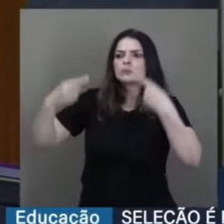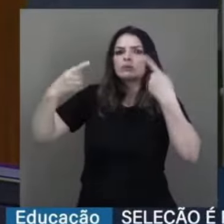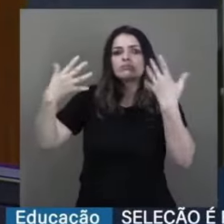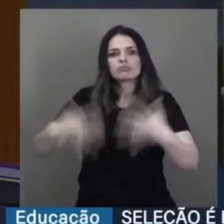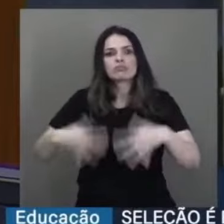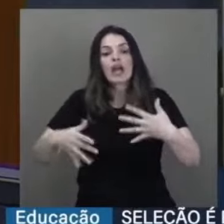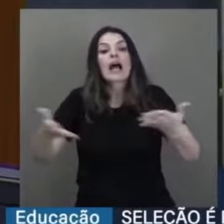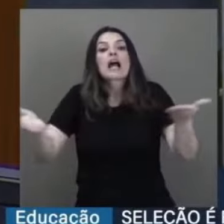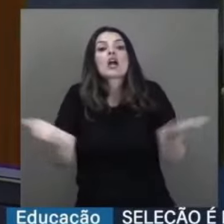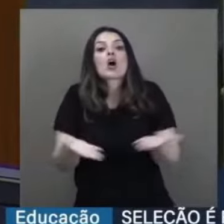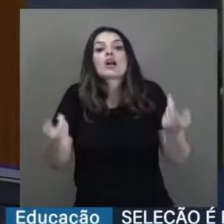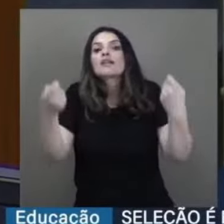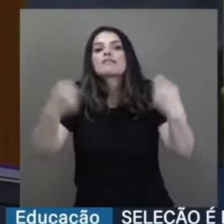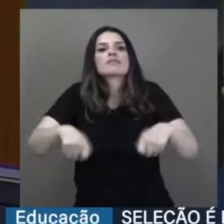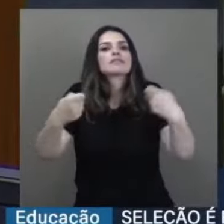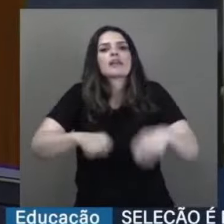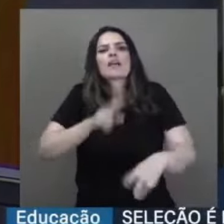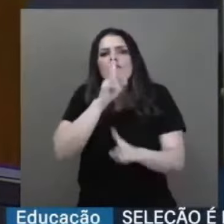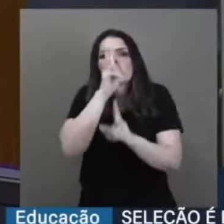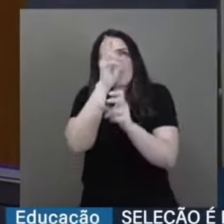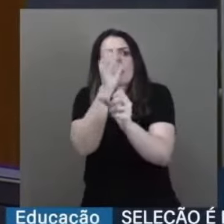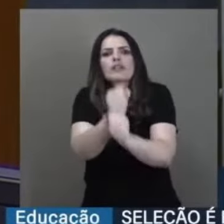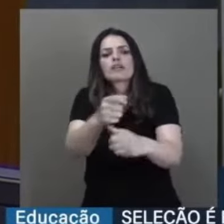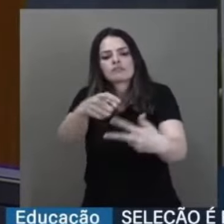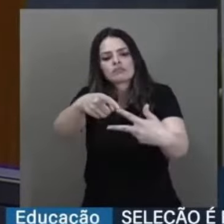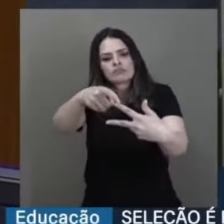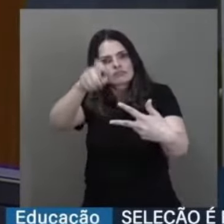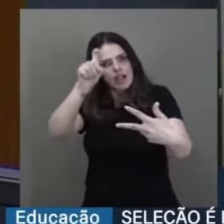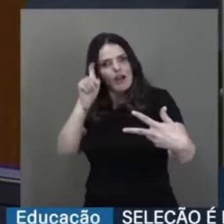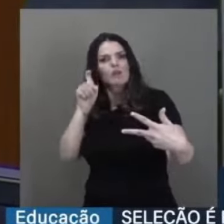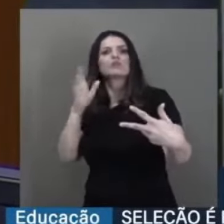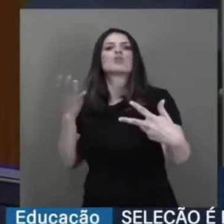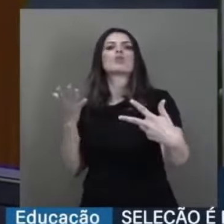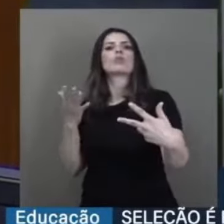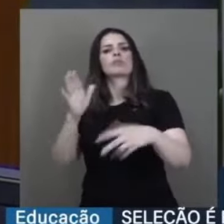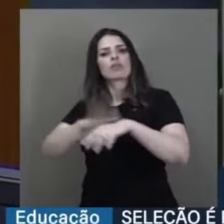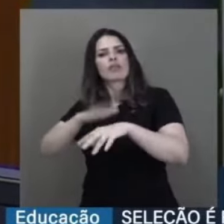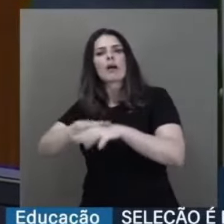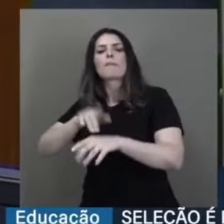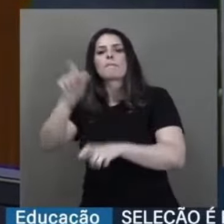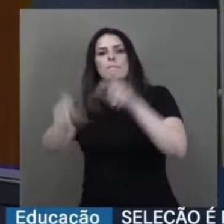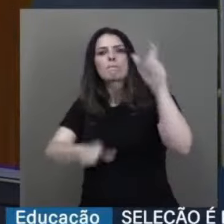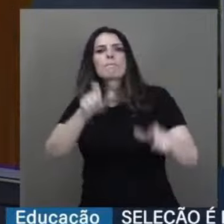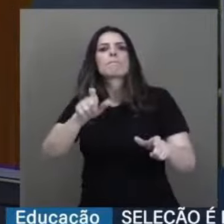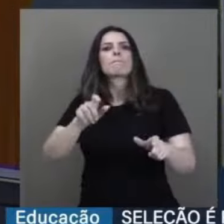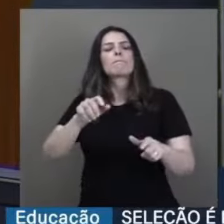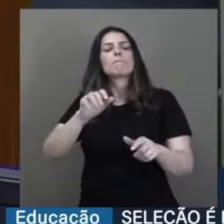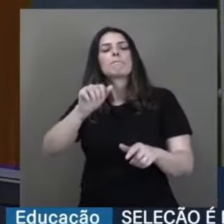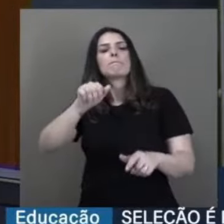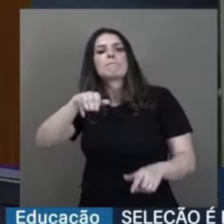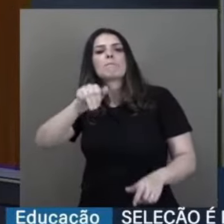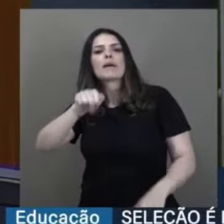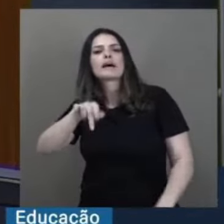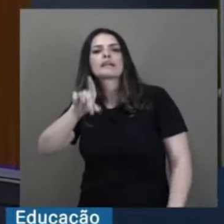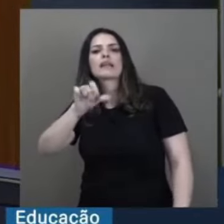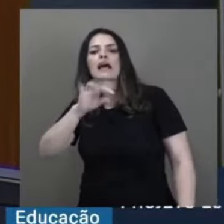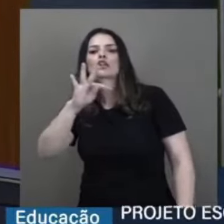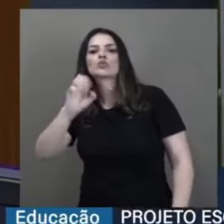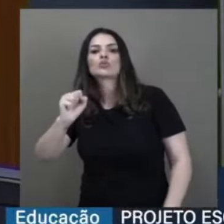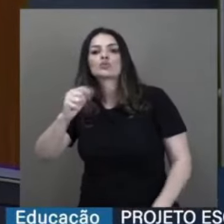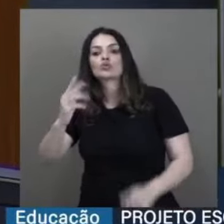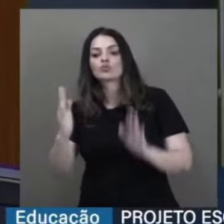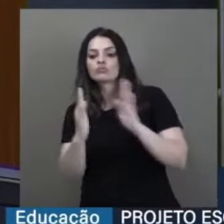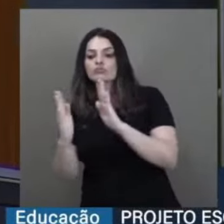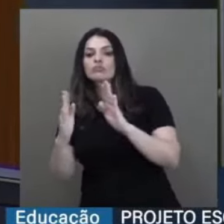fortalecimento da Autonomia parlamentar proteger os mandatos parlamentares é proteger as